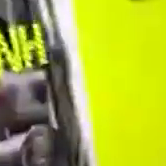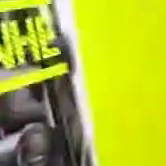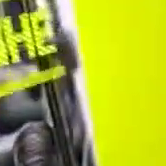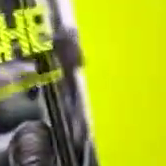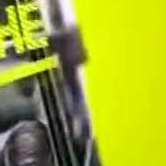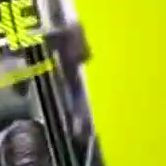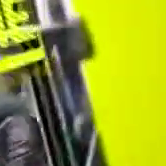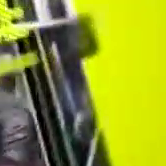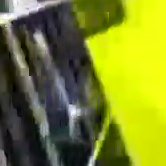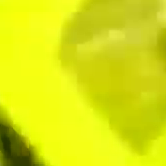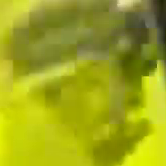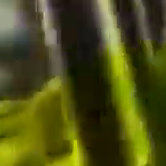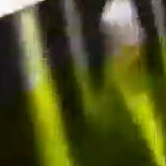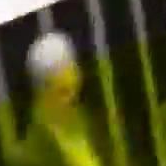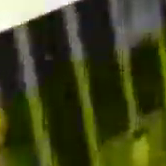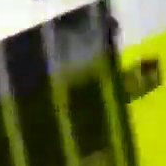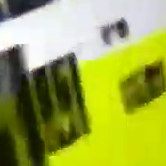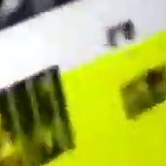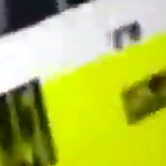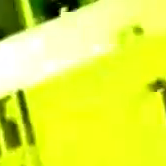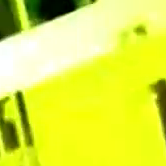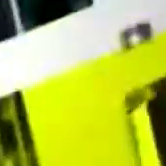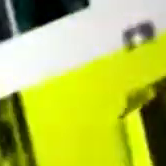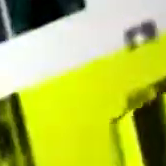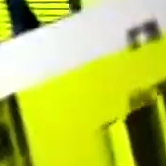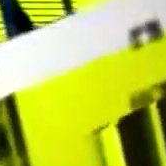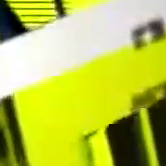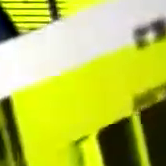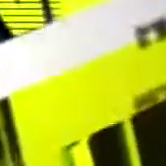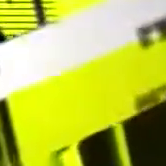Que não que sejam menos importantes.